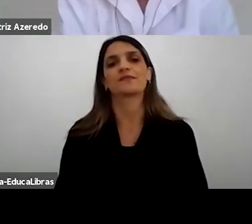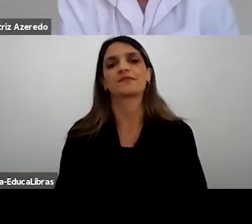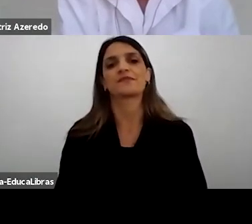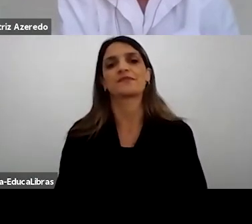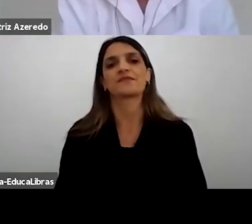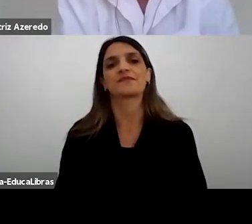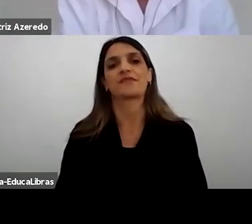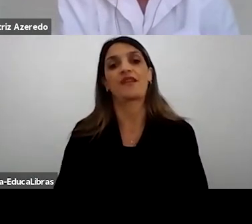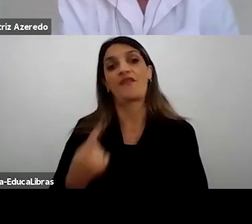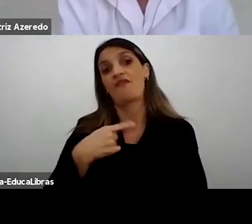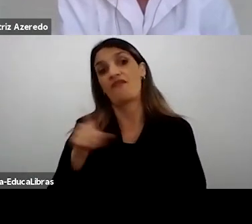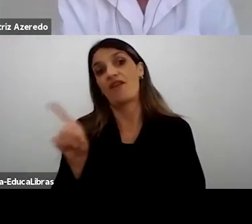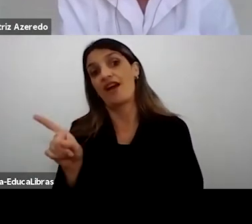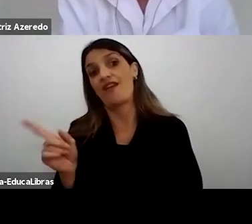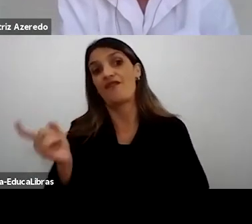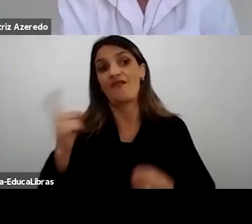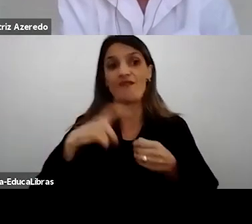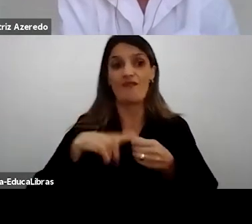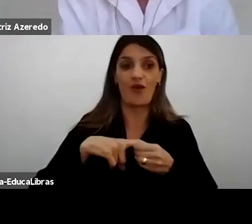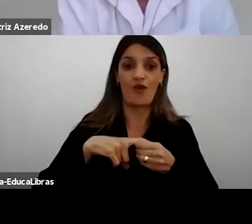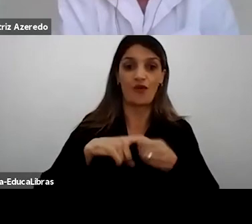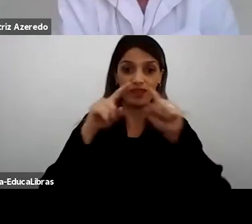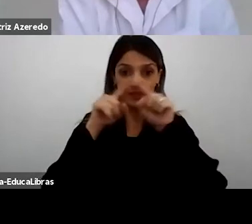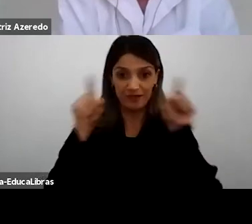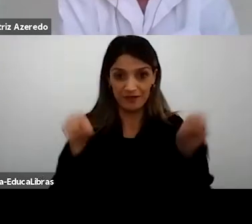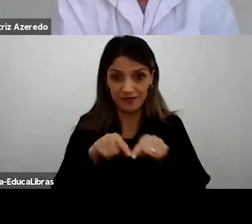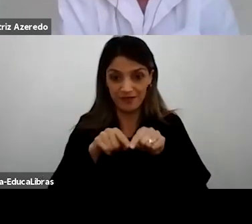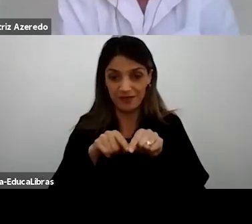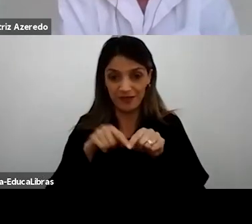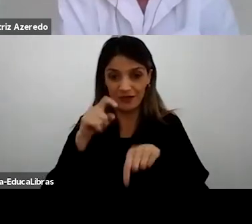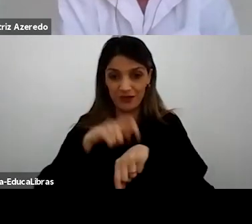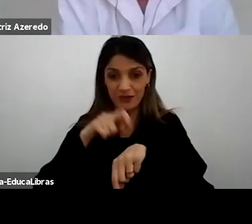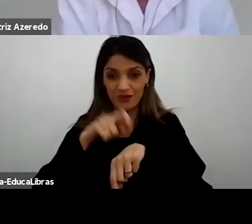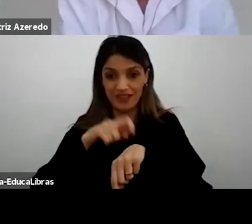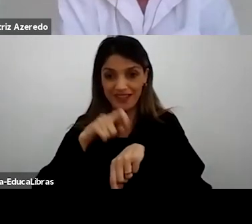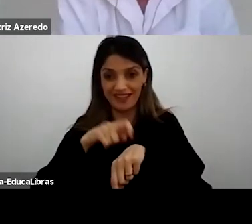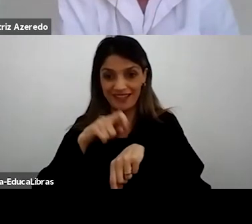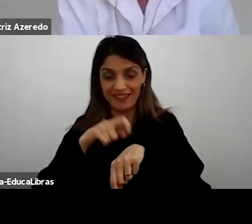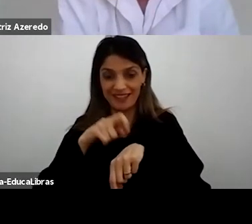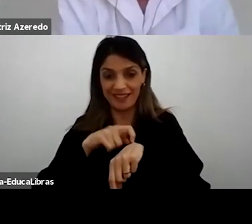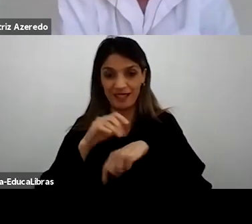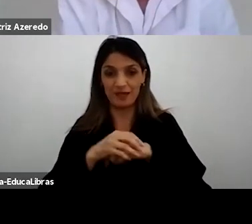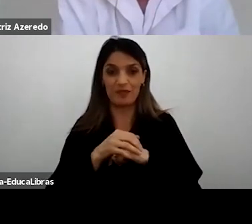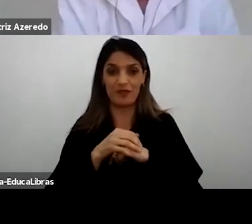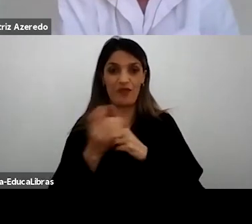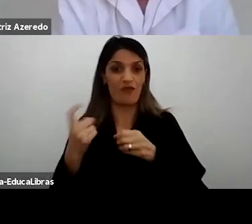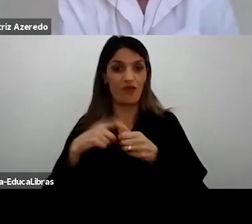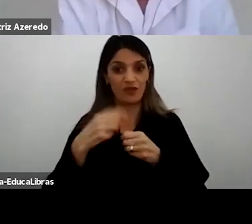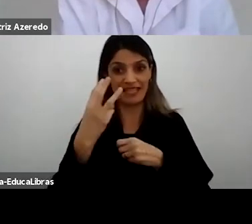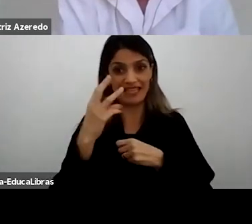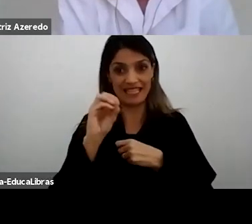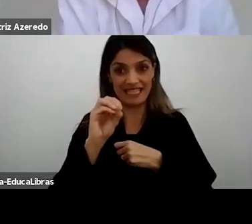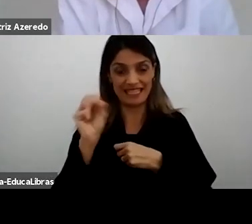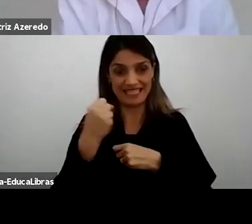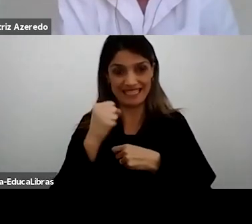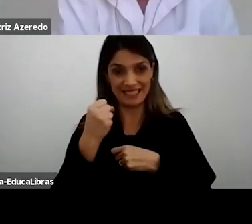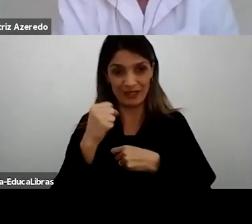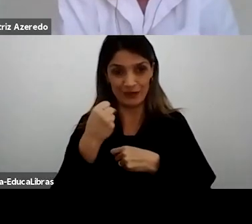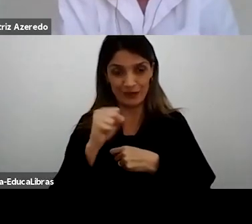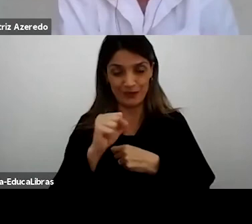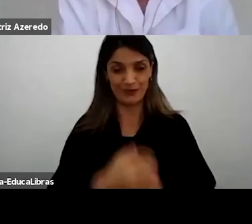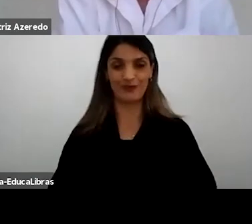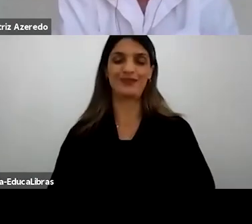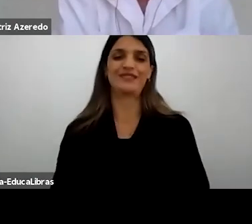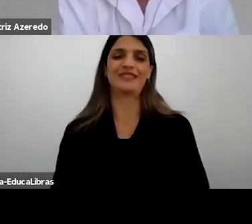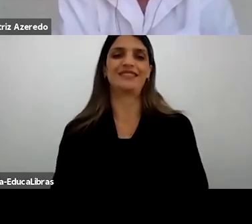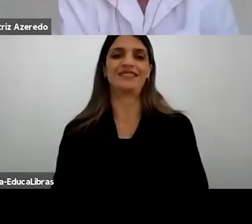voltam rapidinho, porque afinal de contas é uma cápsula do tempo, certo? A gente não precisa esperar muito. Voltem daqui a 30 segundos. E